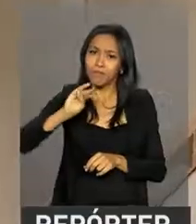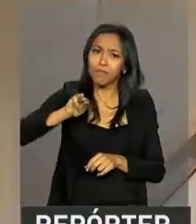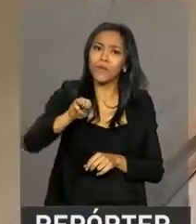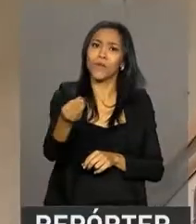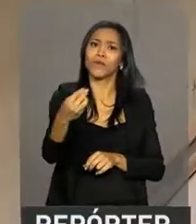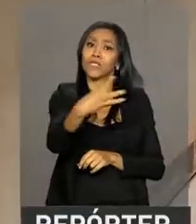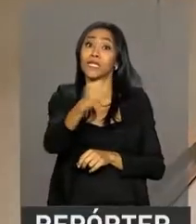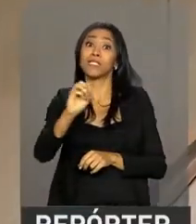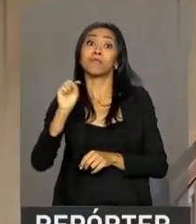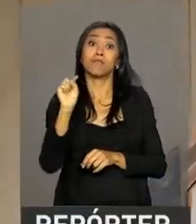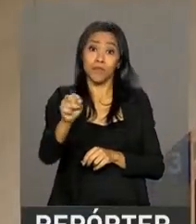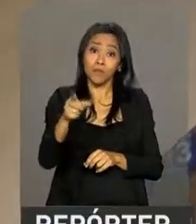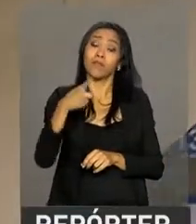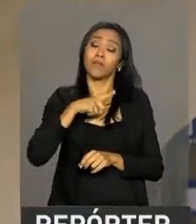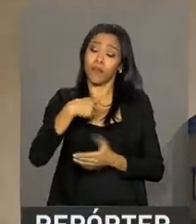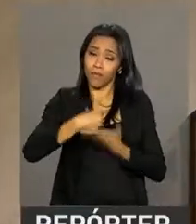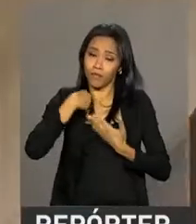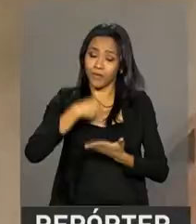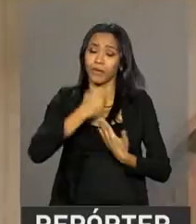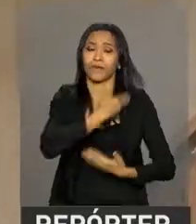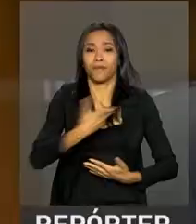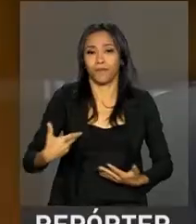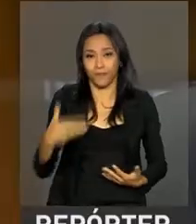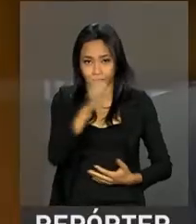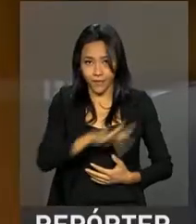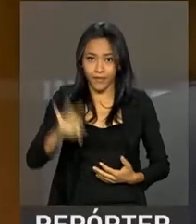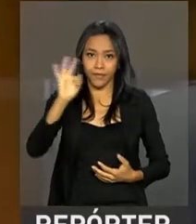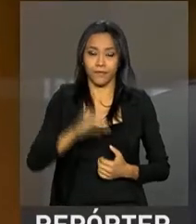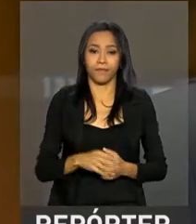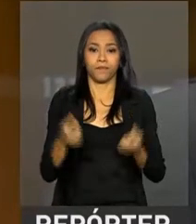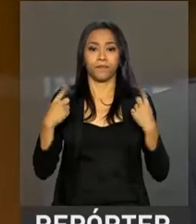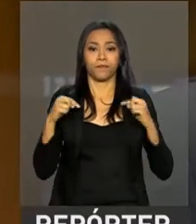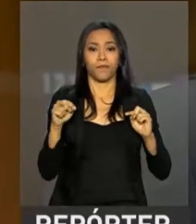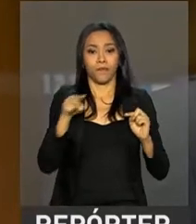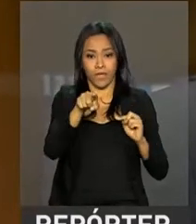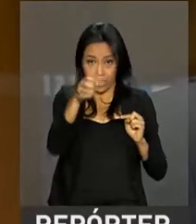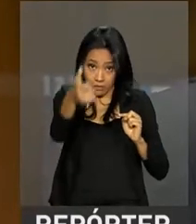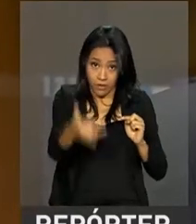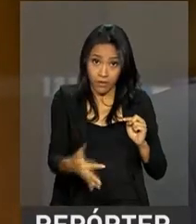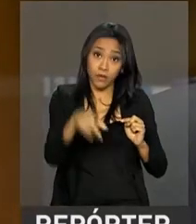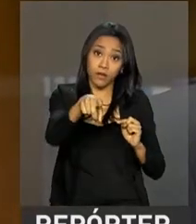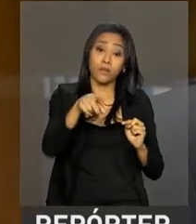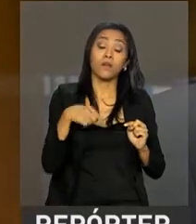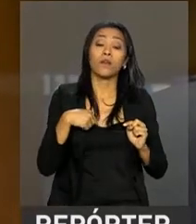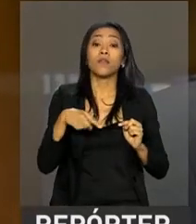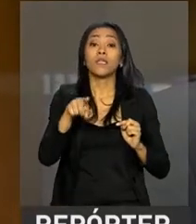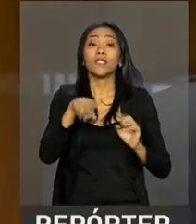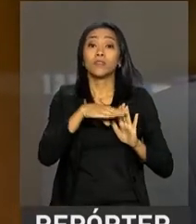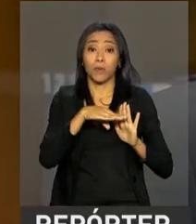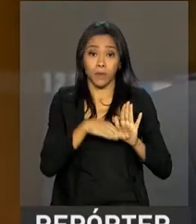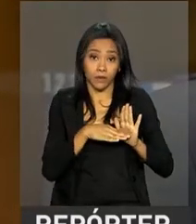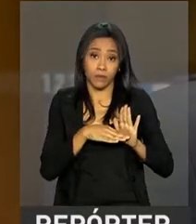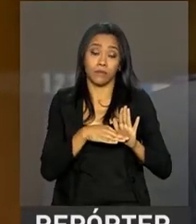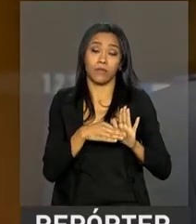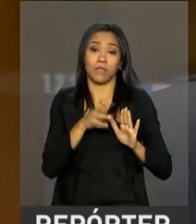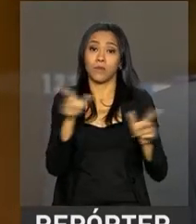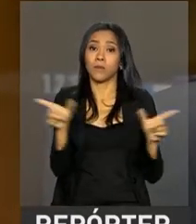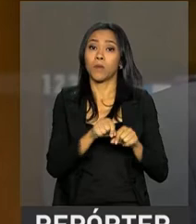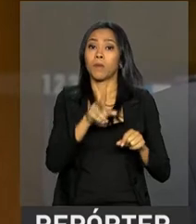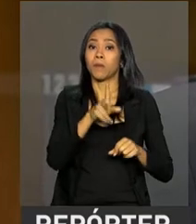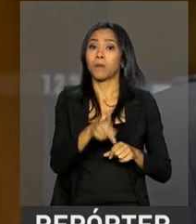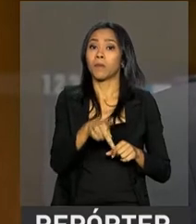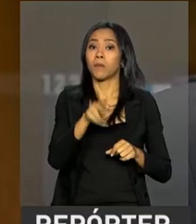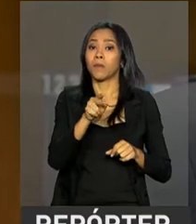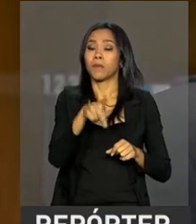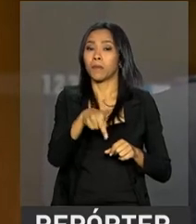que recebem assistência do governo federal no caso do programa nacional de assistência estudantil pnaes ele é